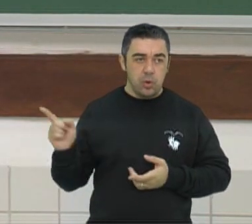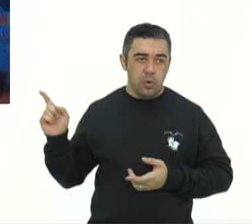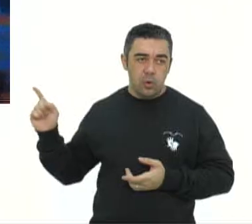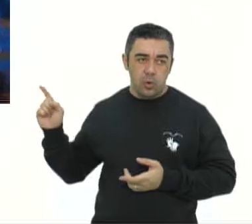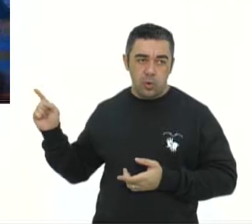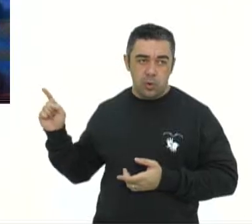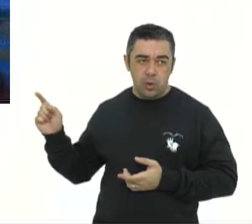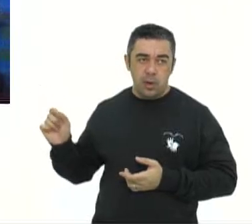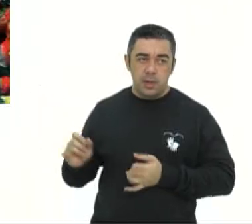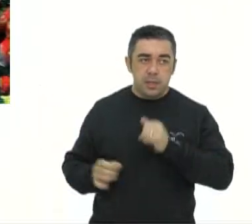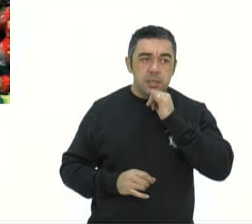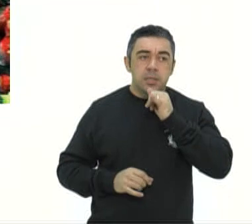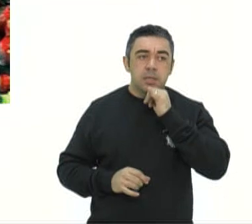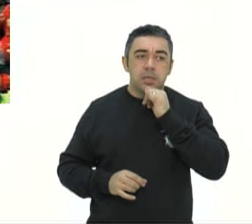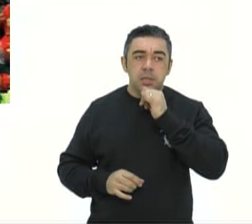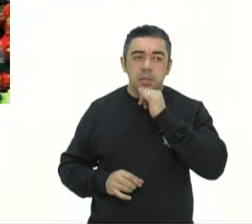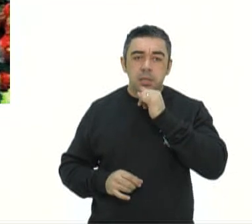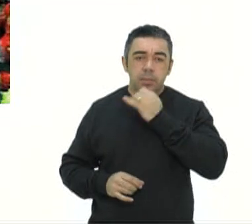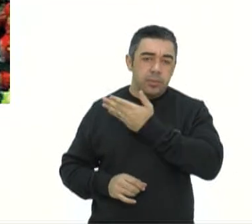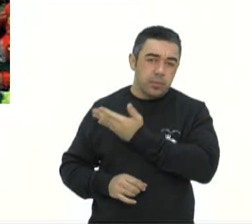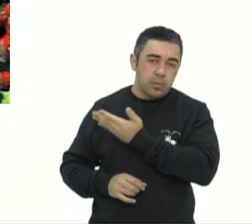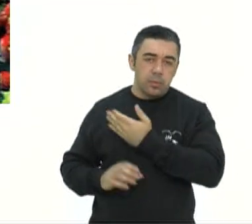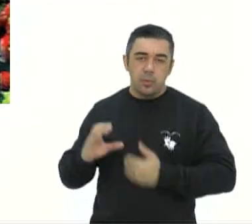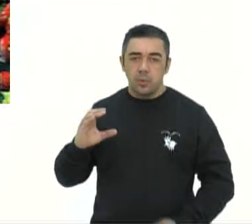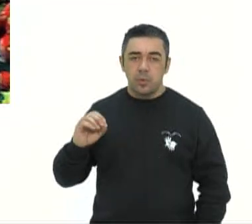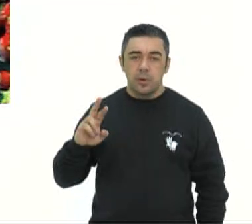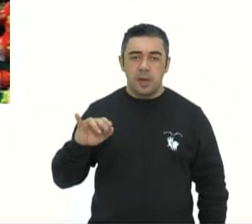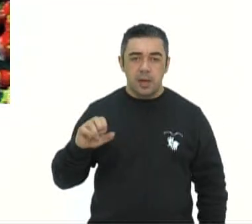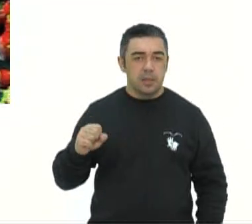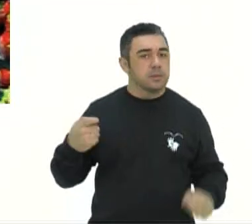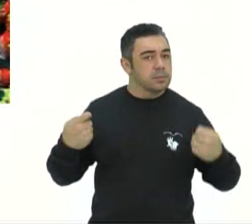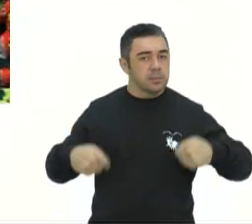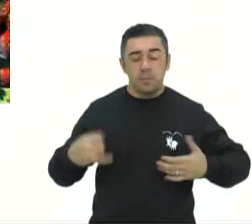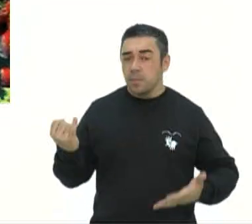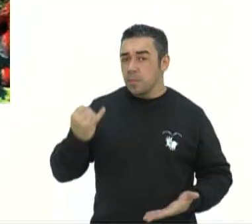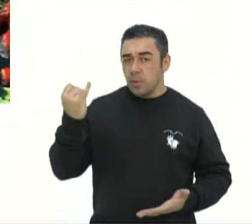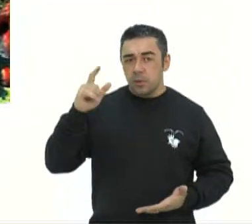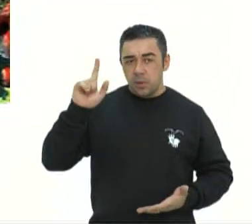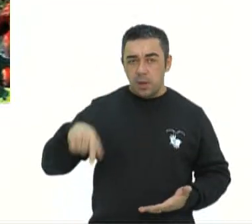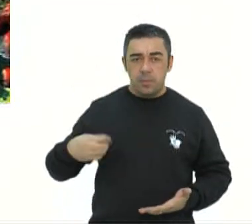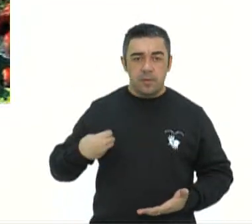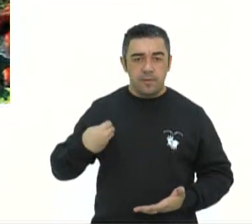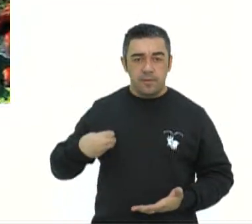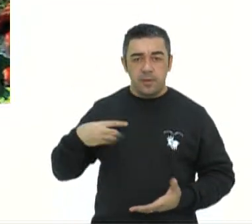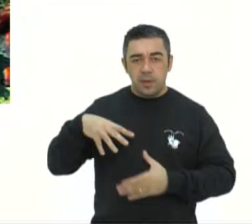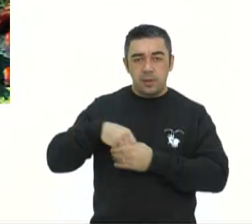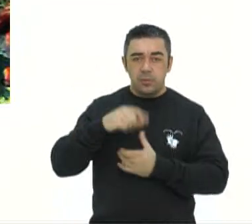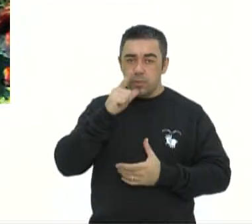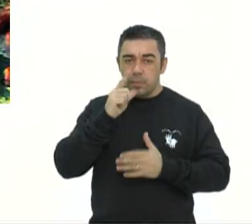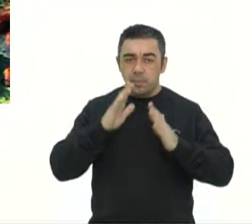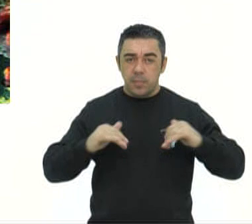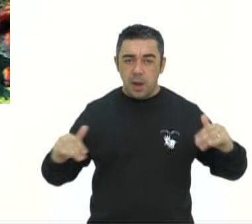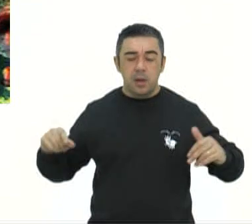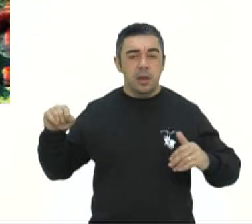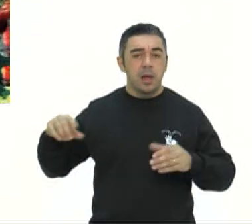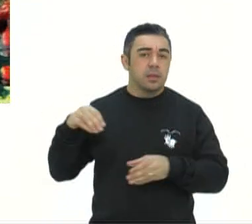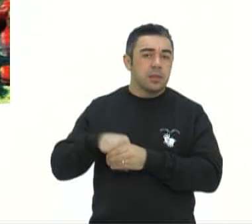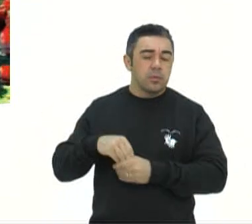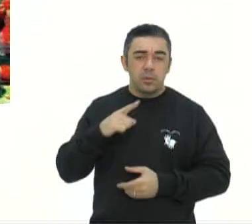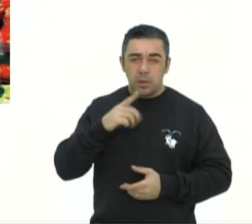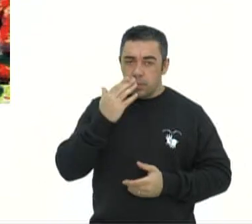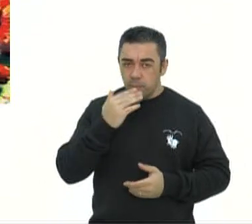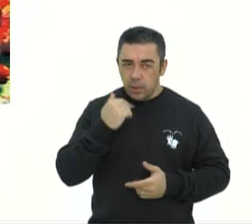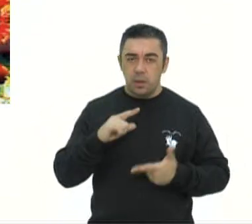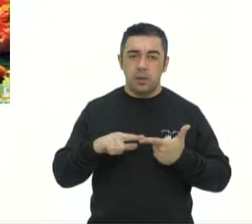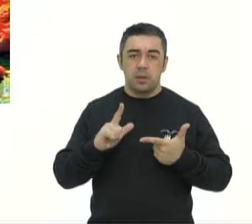o exemplo de colônia, mostrando os corais, né? Os corais são essenciais para os ecossistemas aquáticos. Né? Lá tem muita produtividade, animais